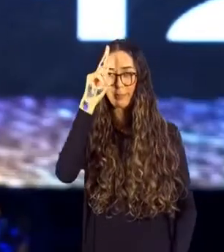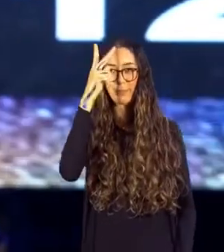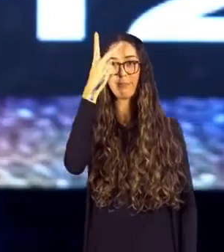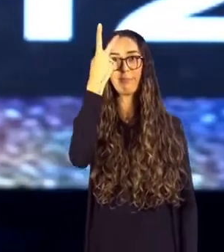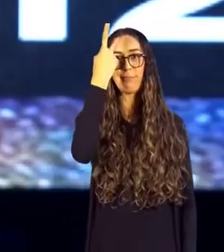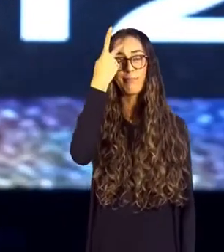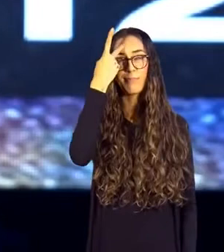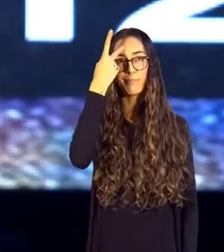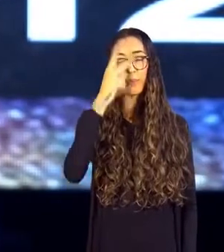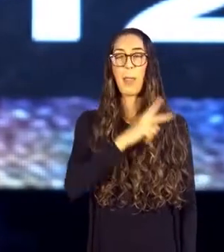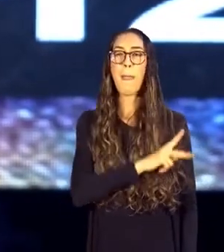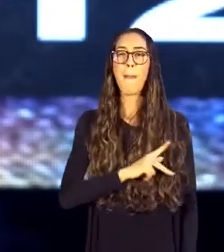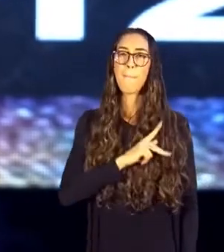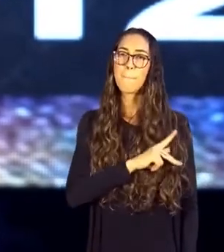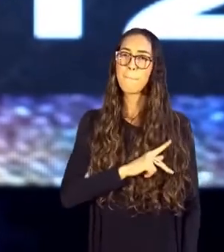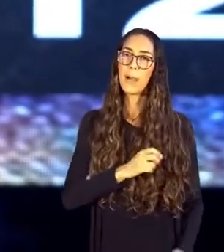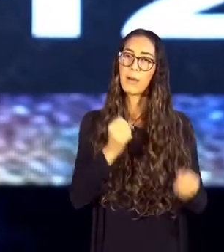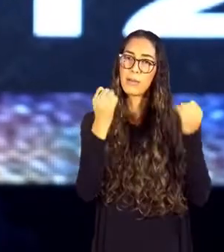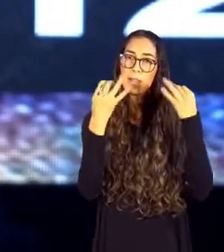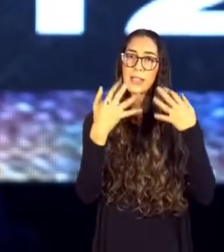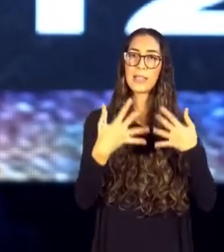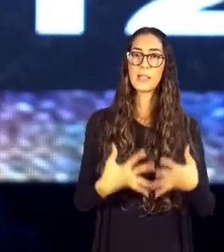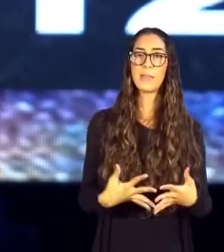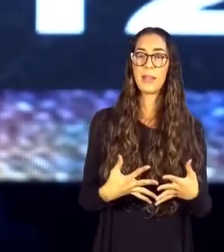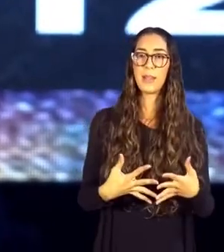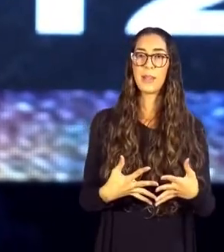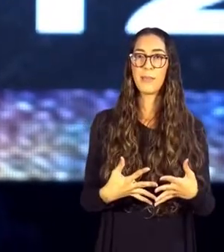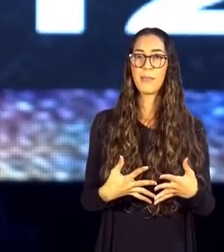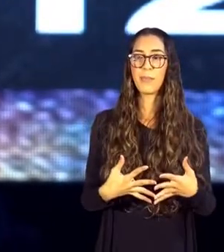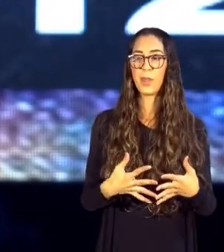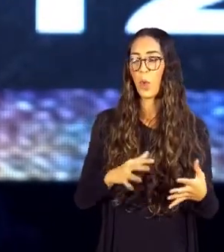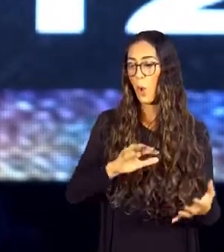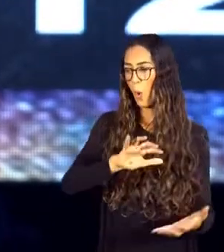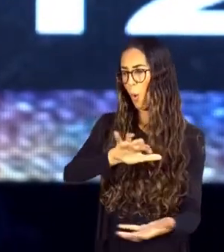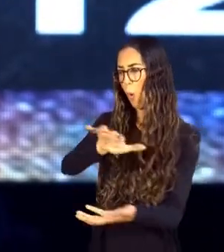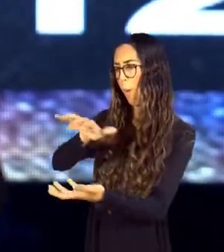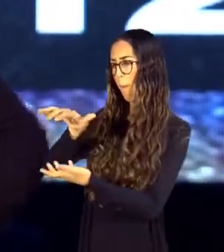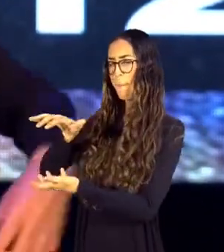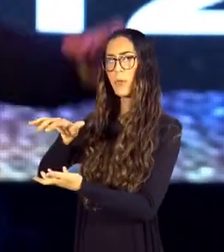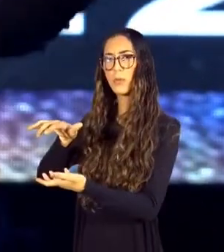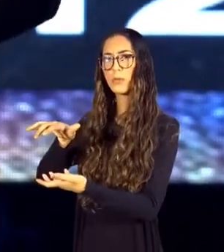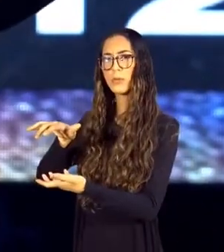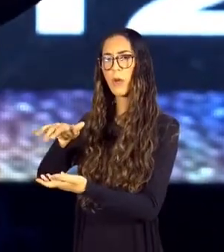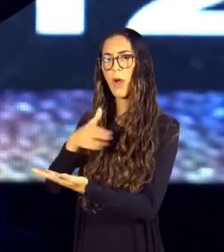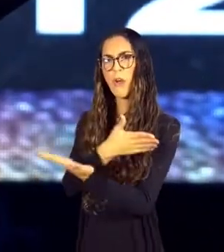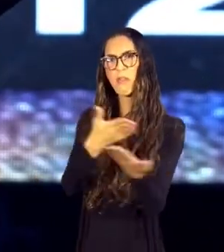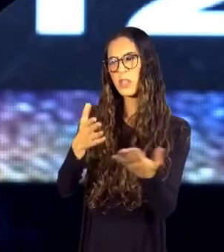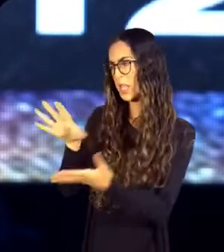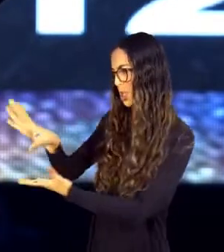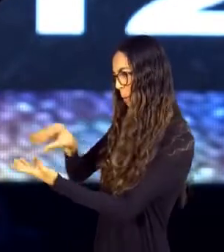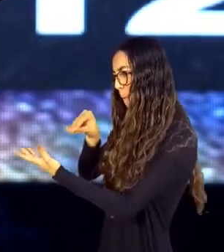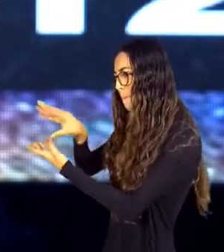no versículo 2: não se amolde ao padrão desse mundo, mas transformem-se.